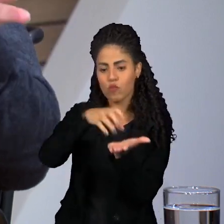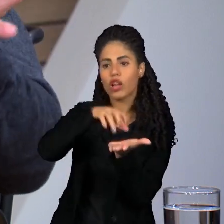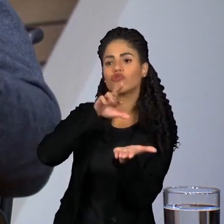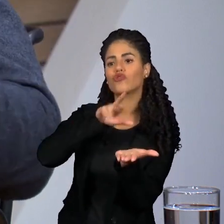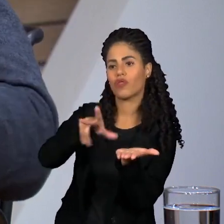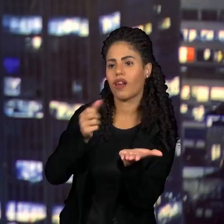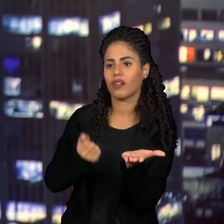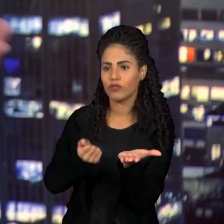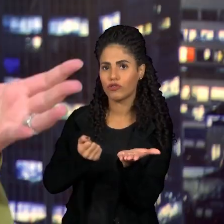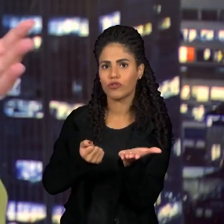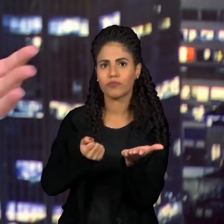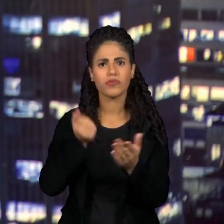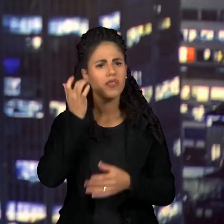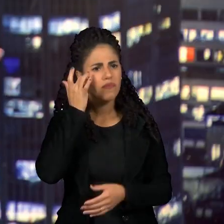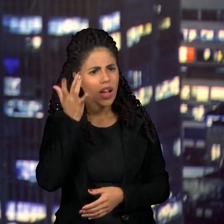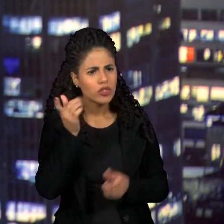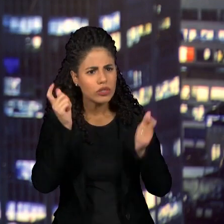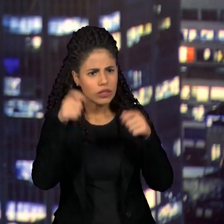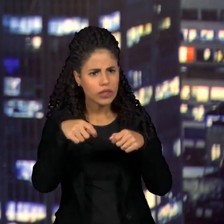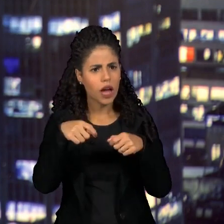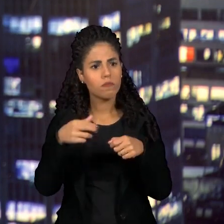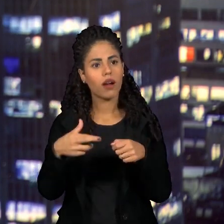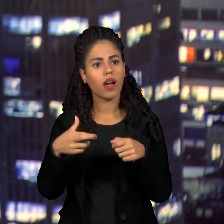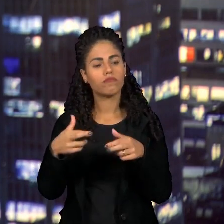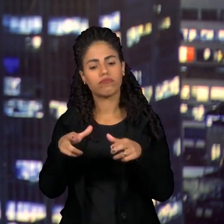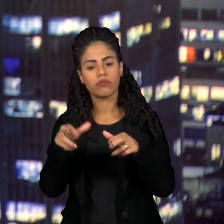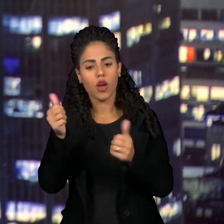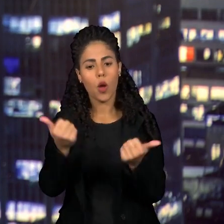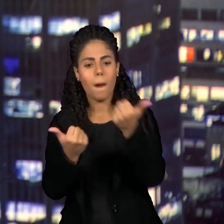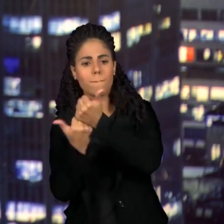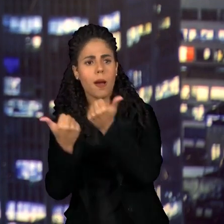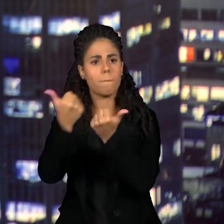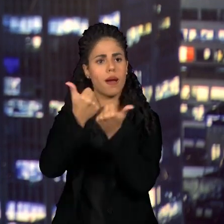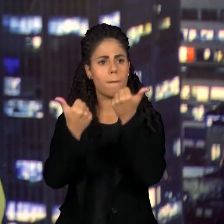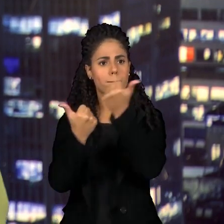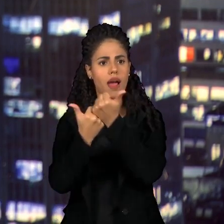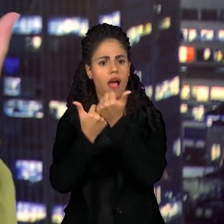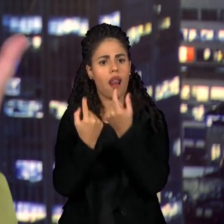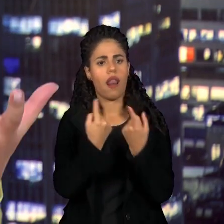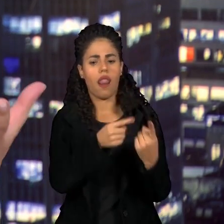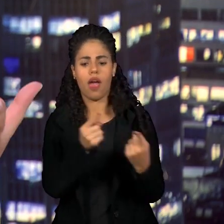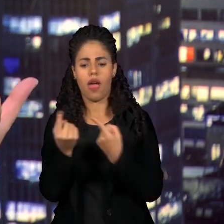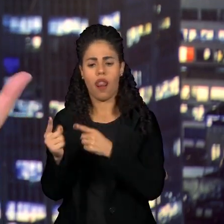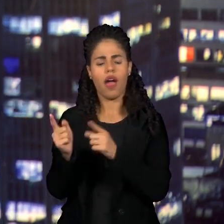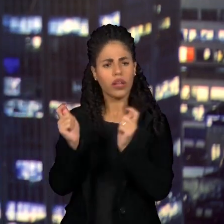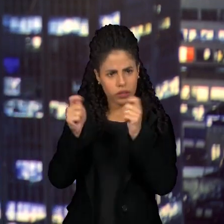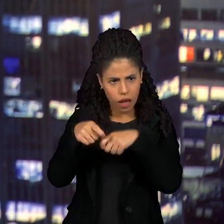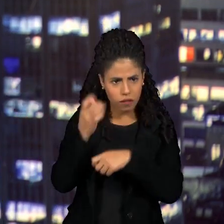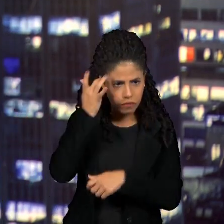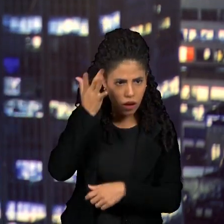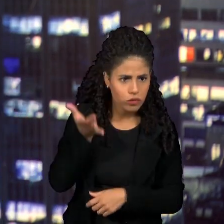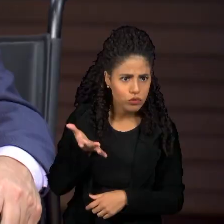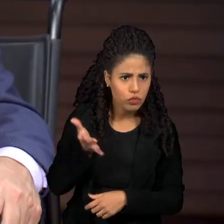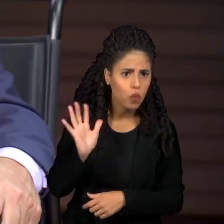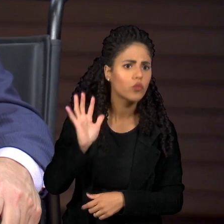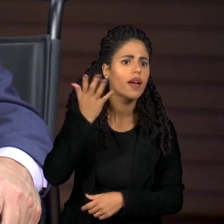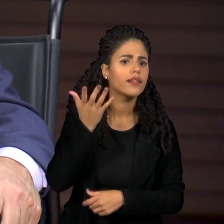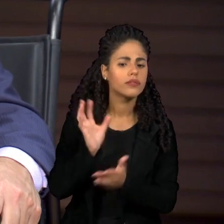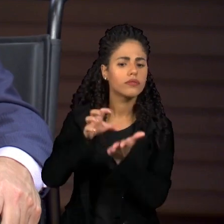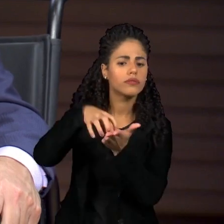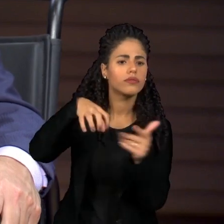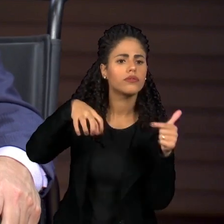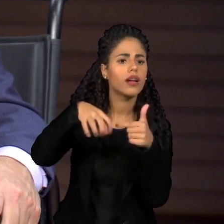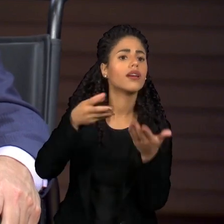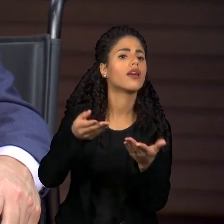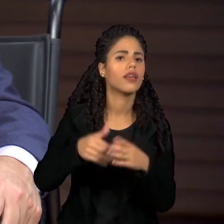falar do baixo clero. Tem uma facilidade de mudar de posição, de oposição para a situação com muita facilidade, Rafael? Eu acho que aí a gente começa,